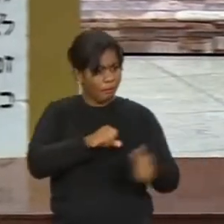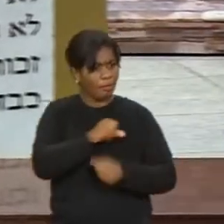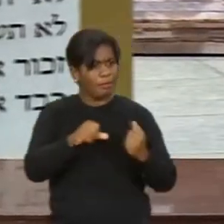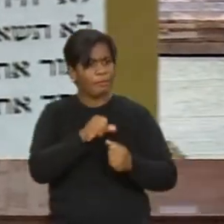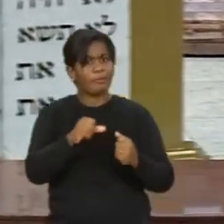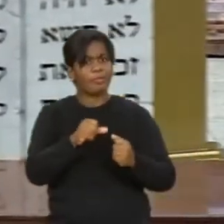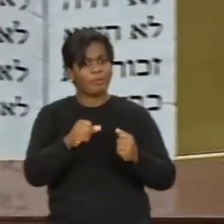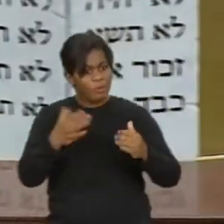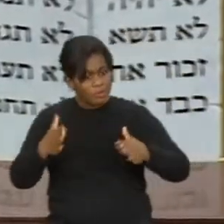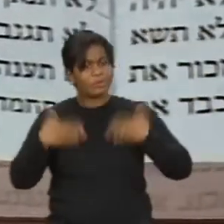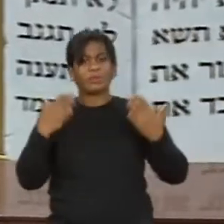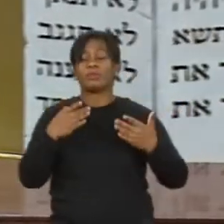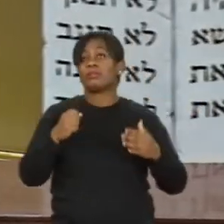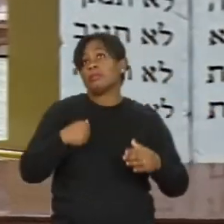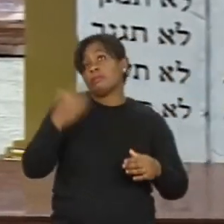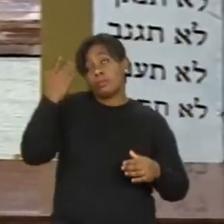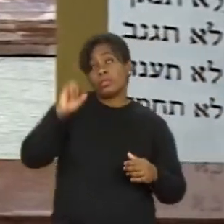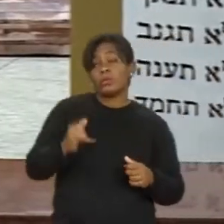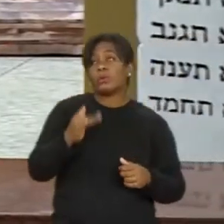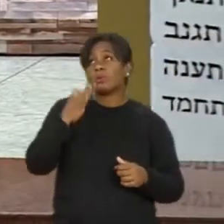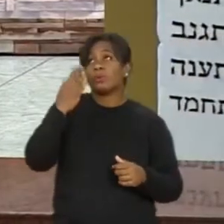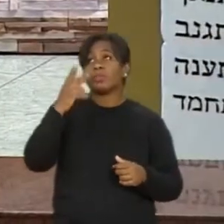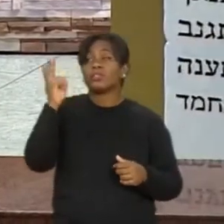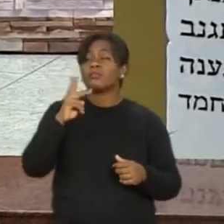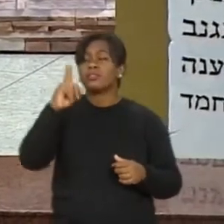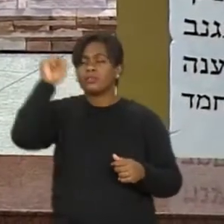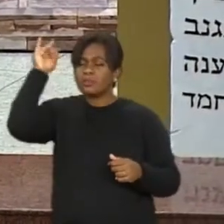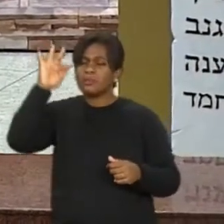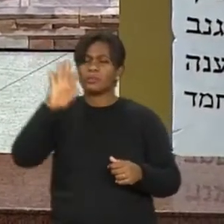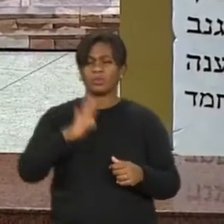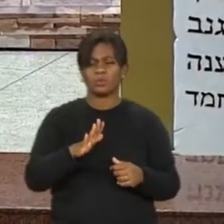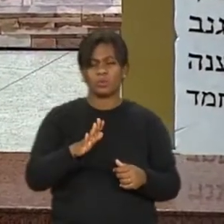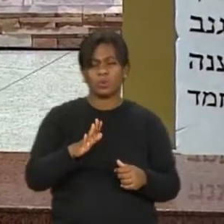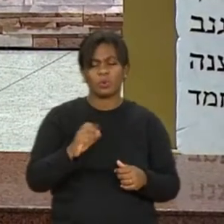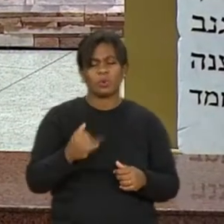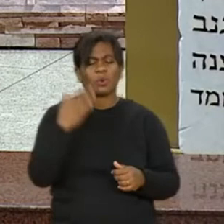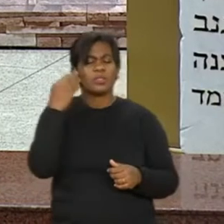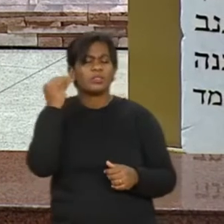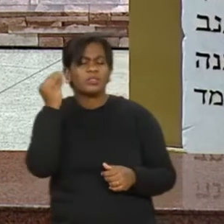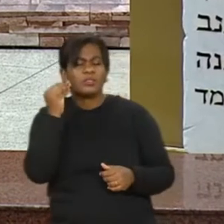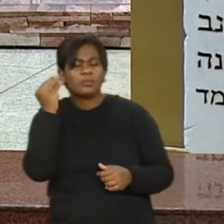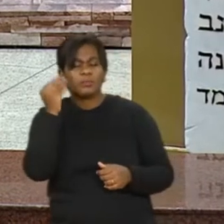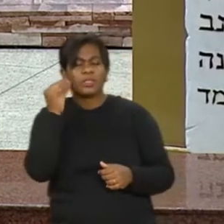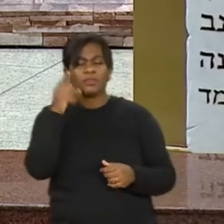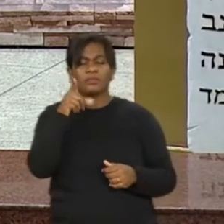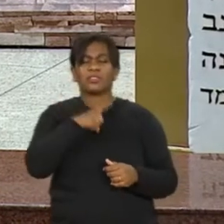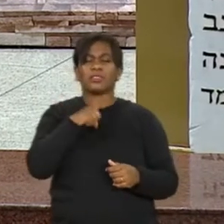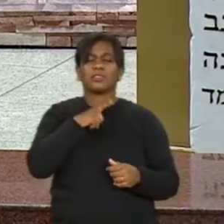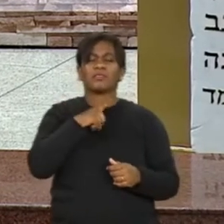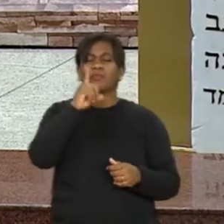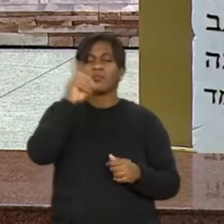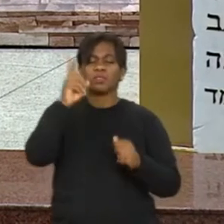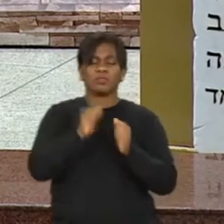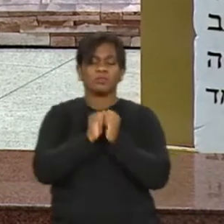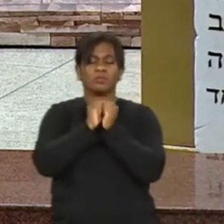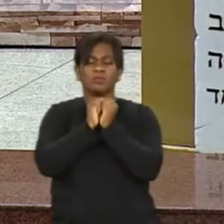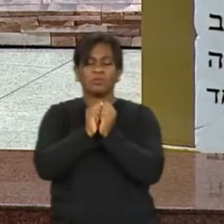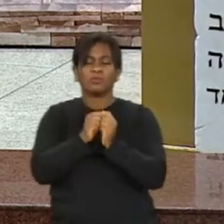quantas vezes Deus te abençoou, quantas experiências você teve com Deus que te fortaleceu, que te